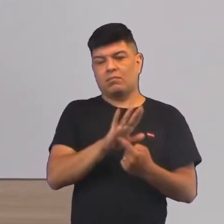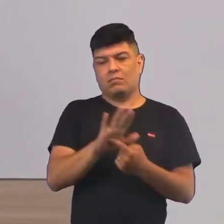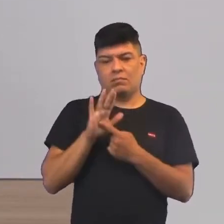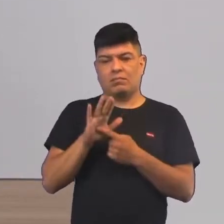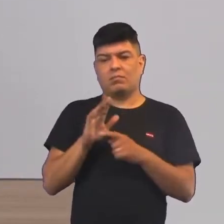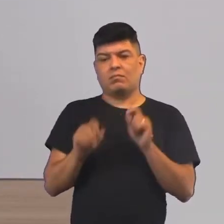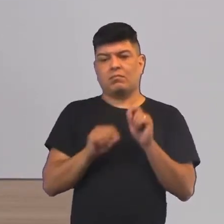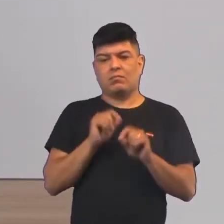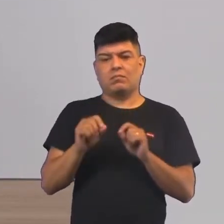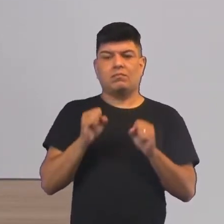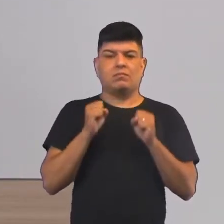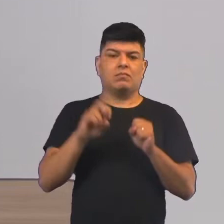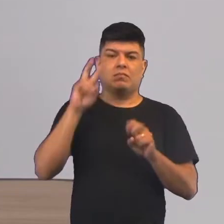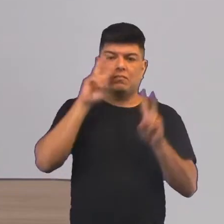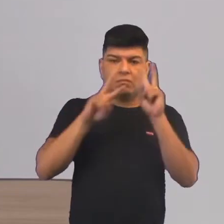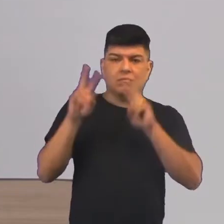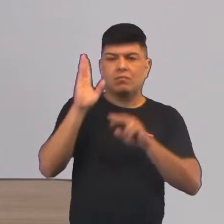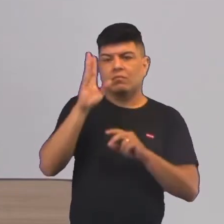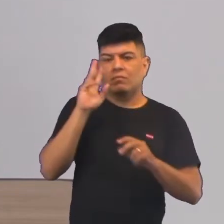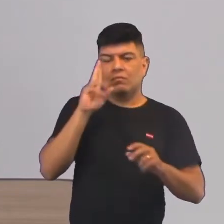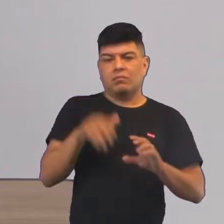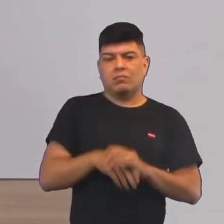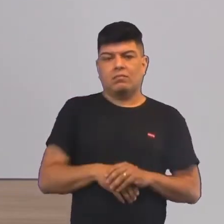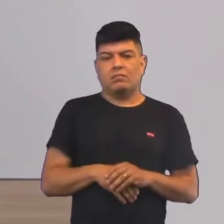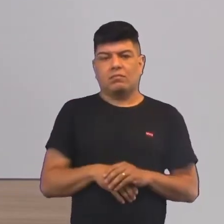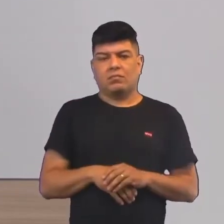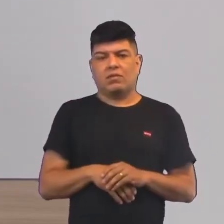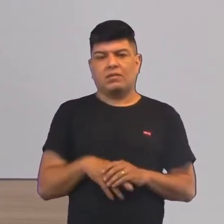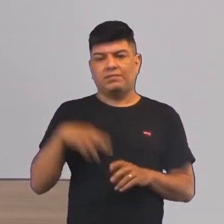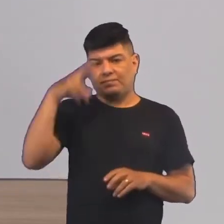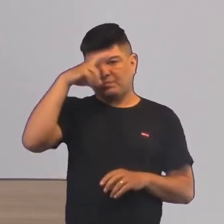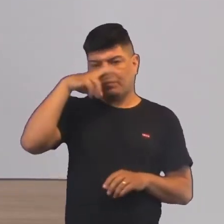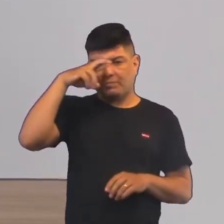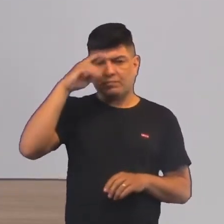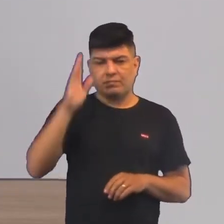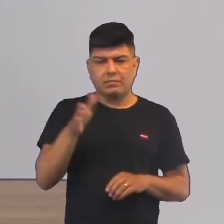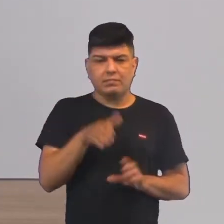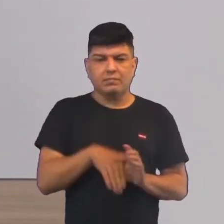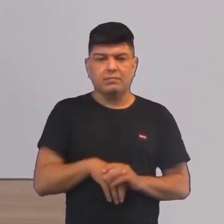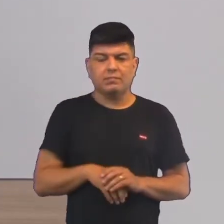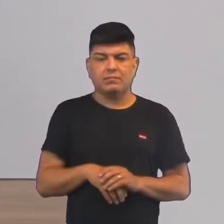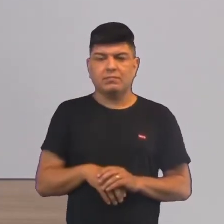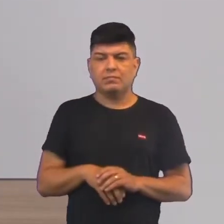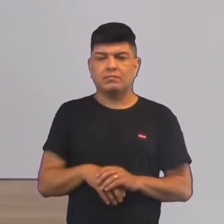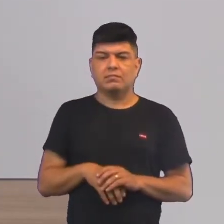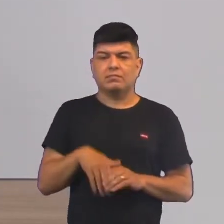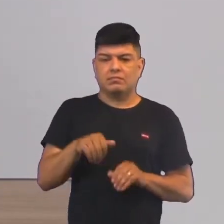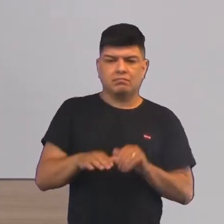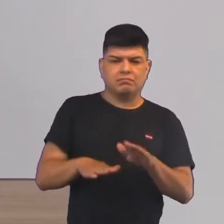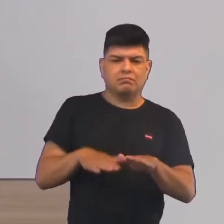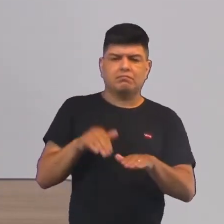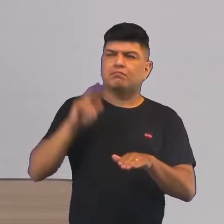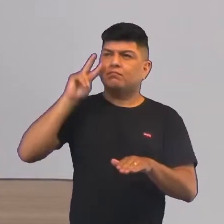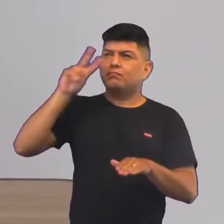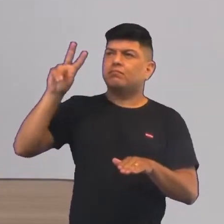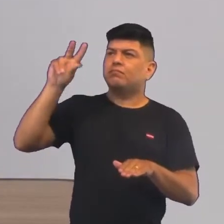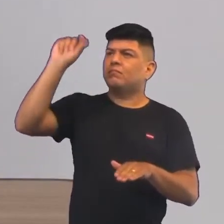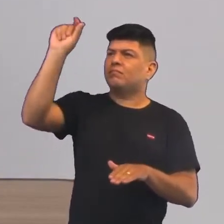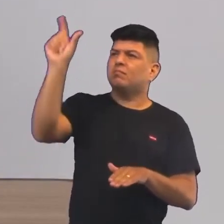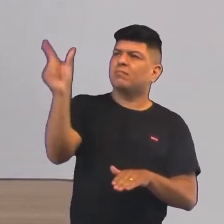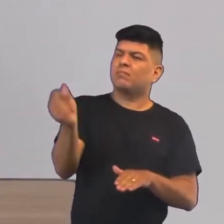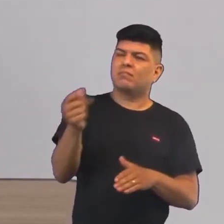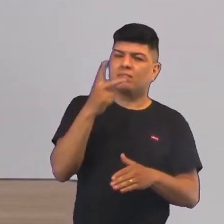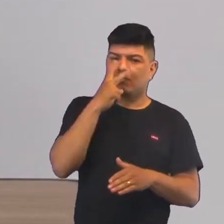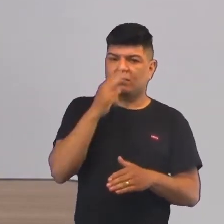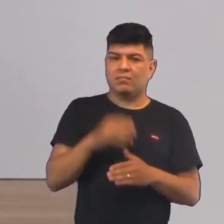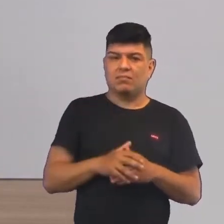representadas ali e a gente poder ver. Não sei se vocês já puderam observar, quando a gente está andando, a gente olha para a lua, tem a impressão que ela